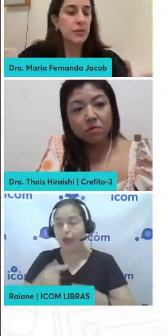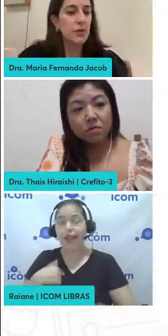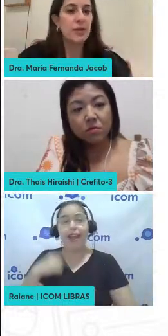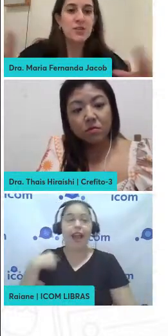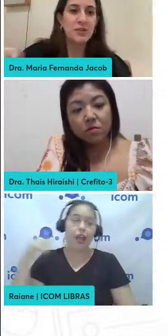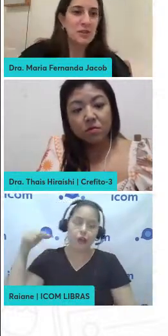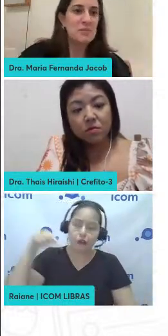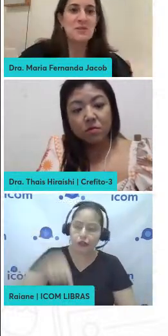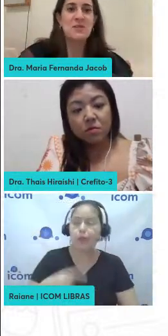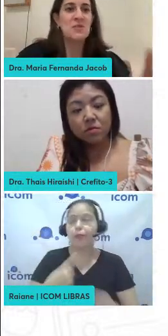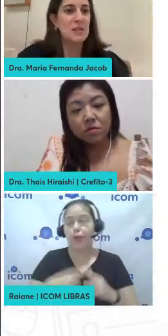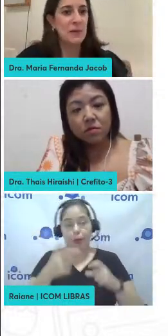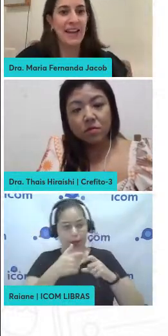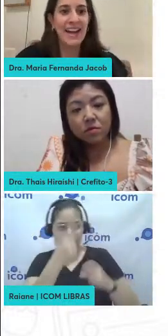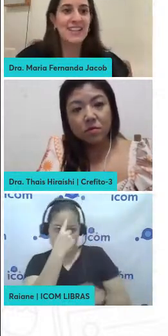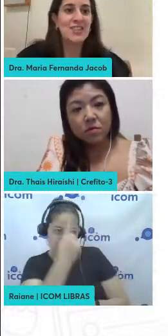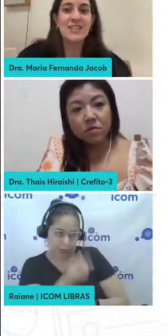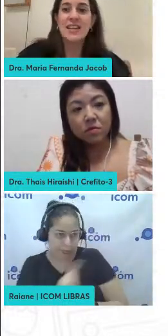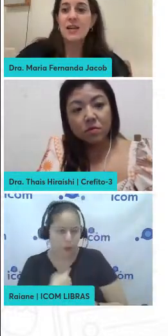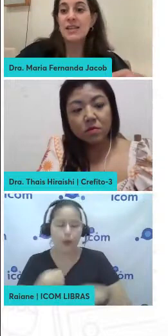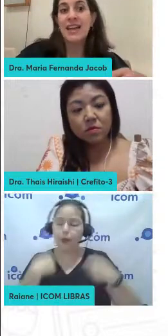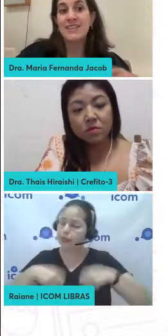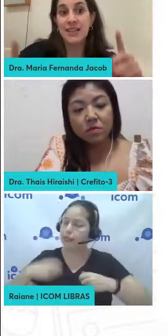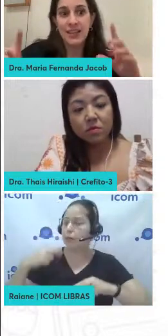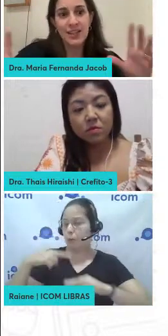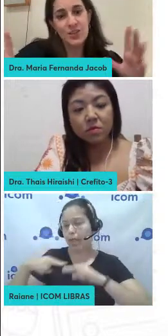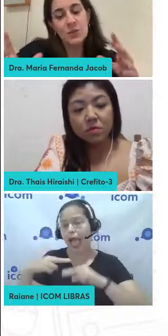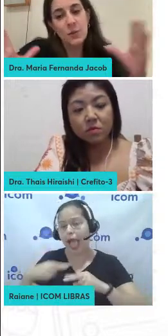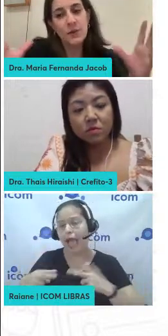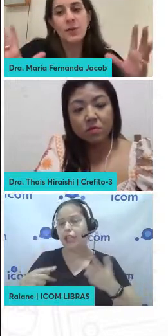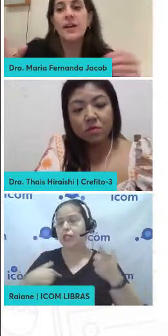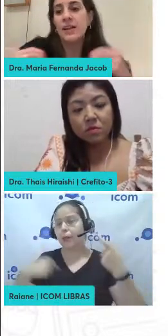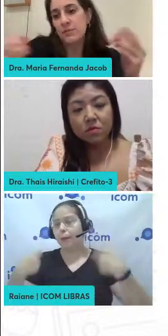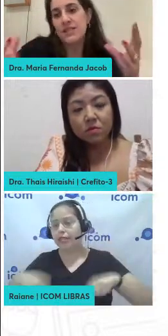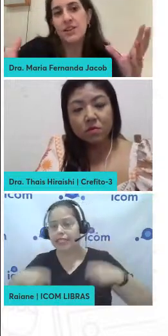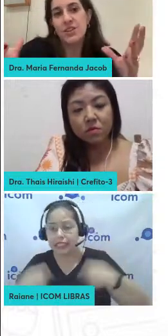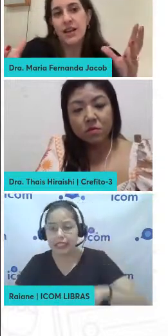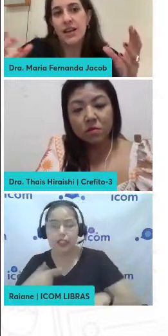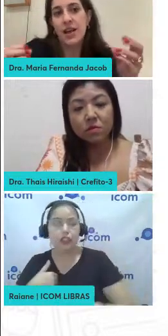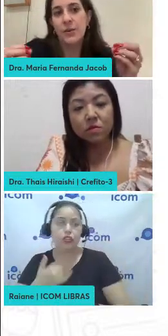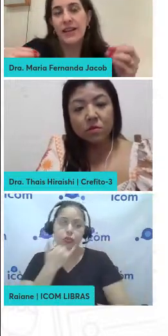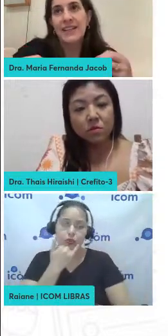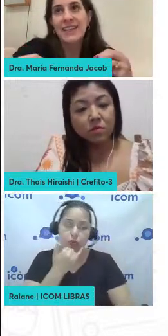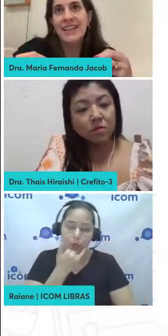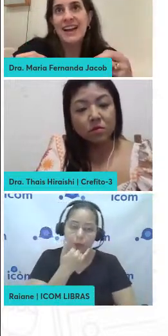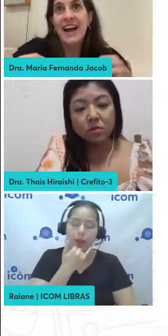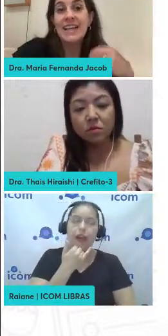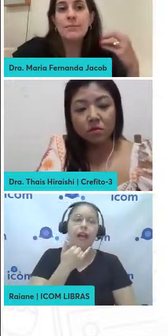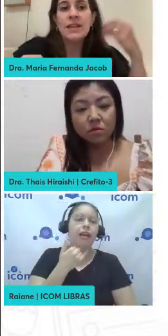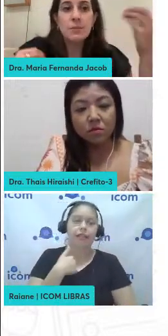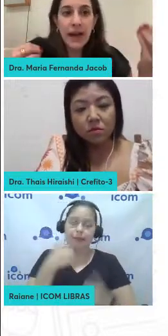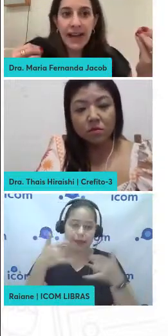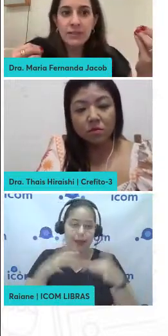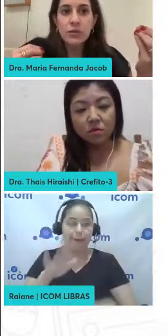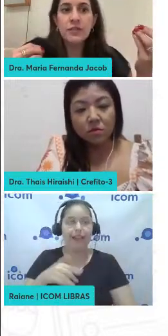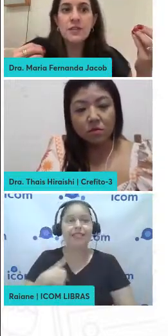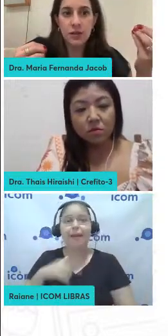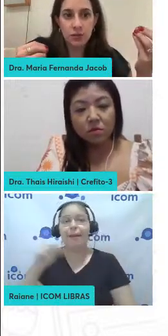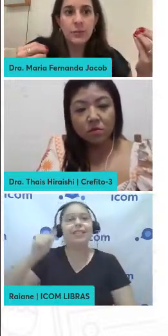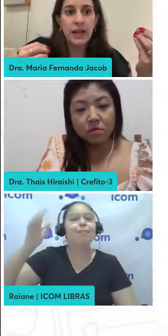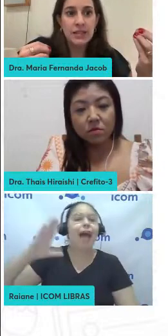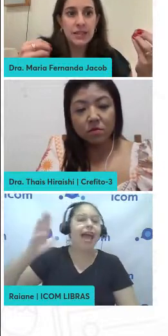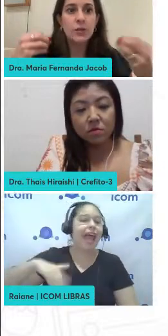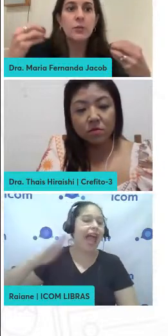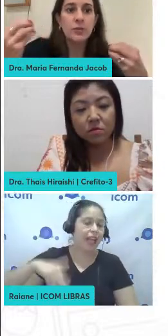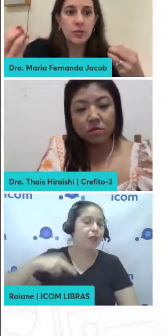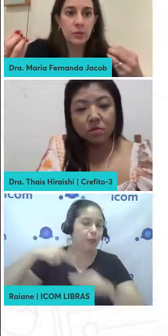vindo aqui porque o médico falou que eu preciso fazer Pilates, e desculpa eu colocar aqui, mas eu acho que é a real, né? É mais barato eu fazer